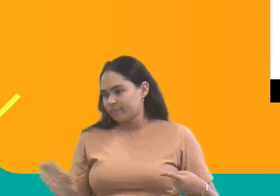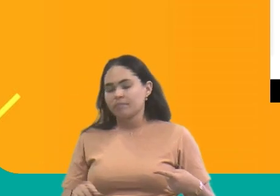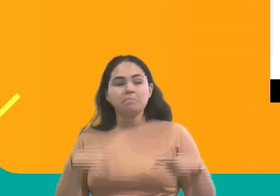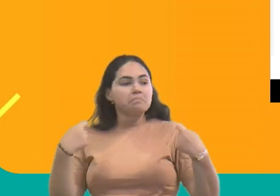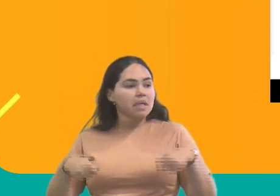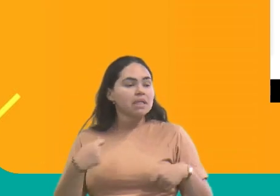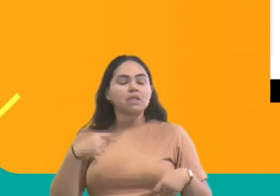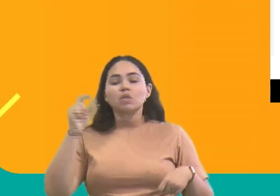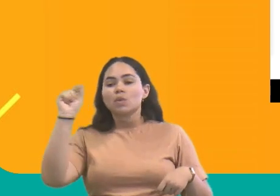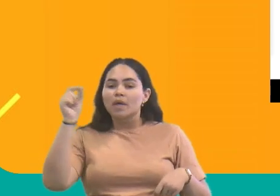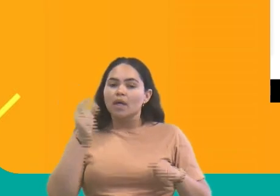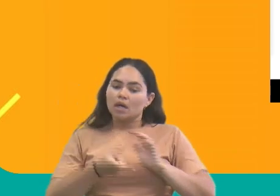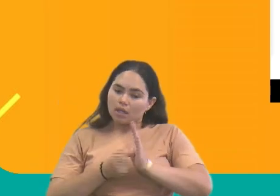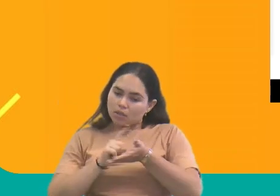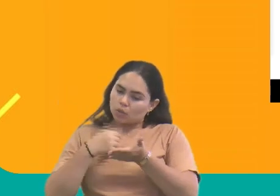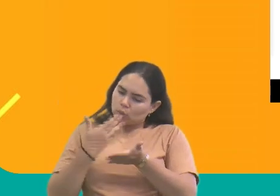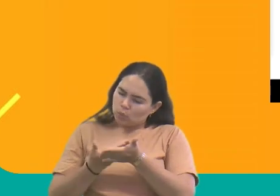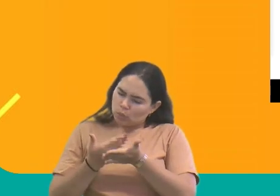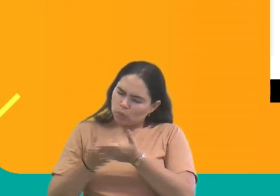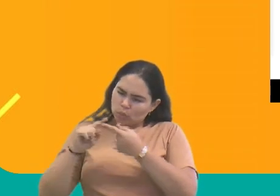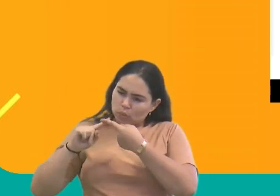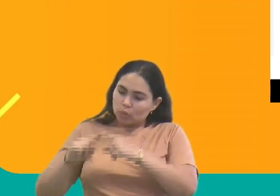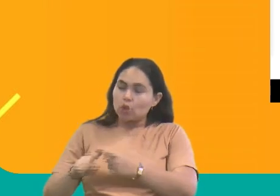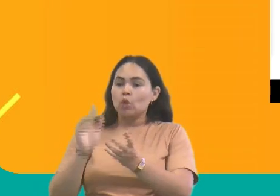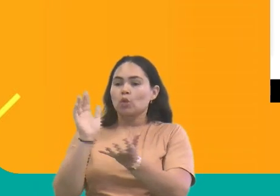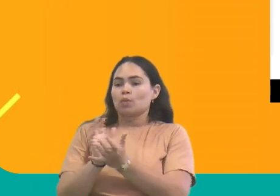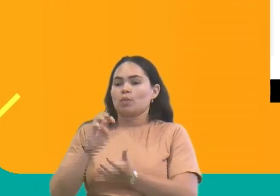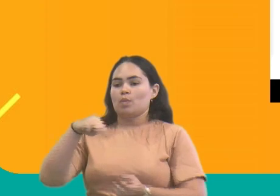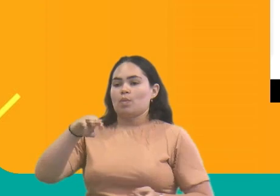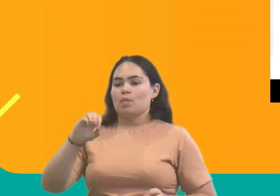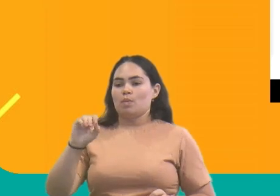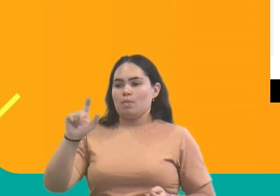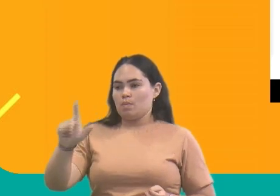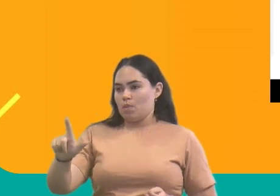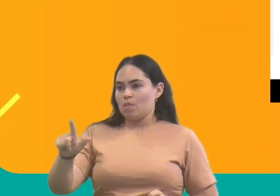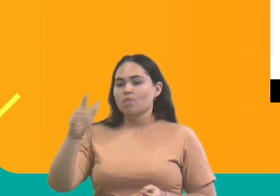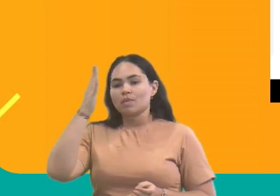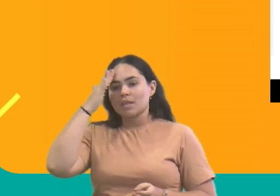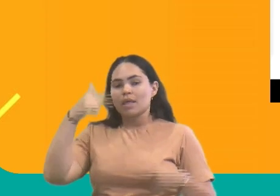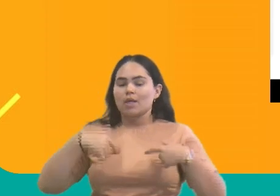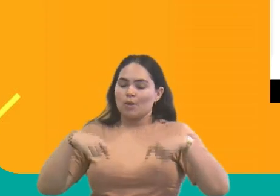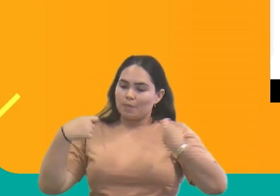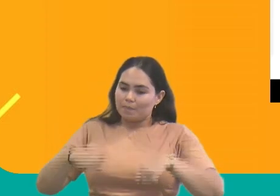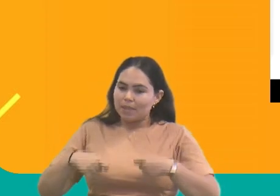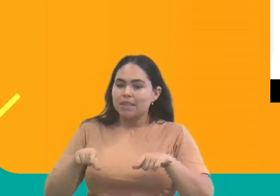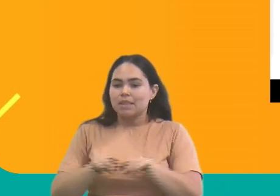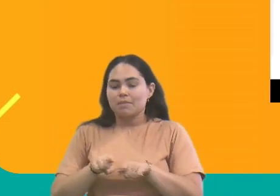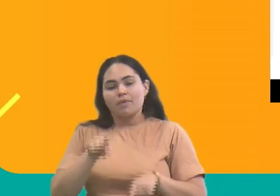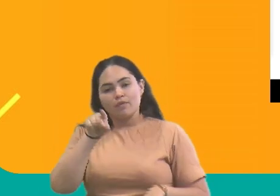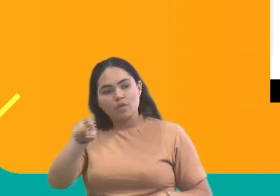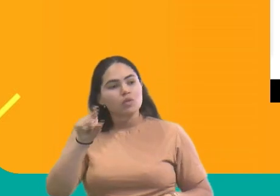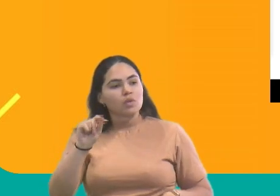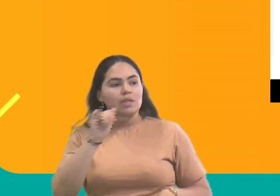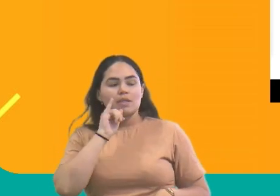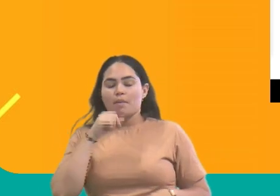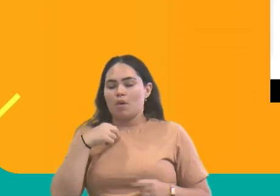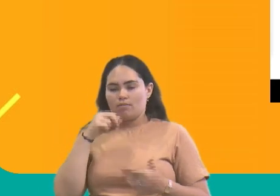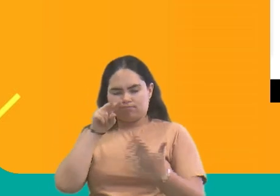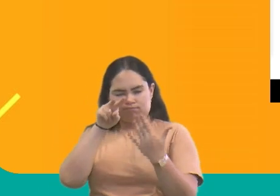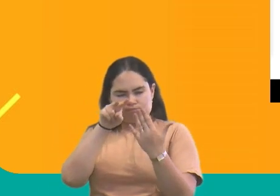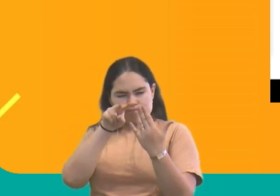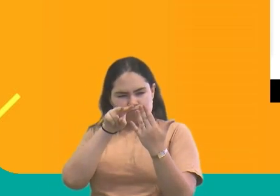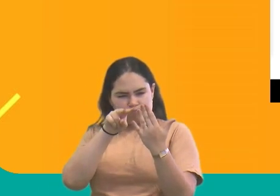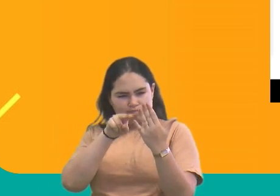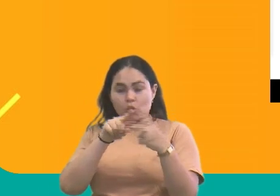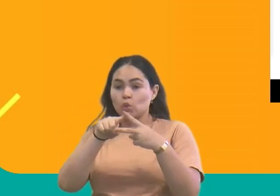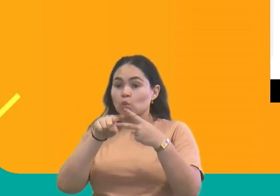Precisa alinhar a quantidade em mols. E eu preciso que você olhe no texto quais são as